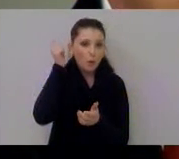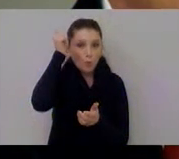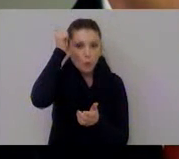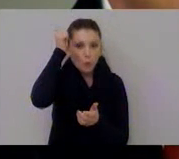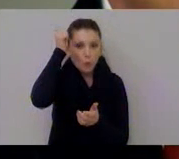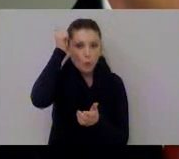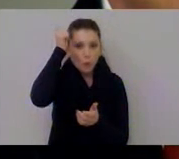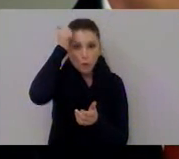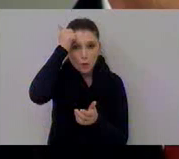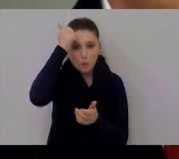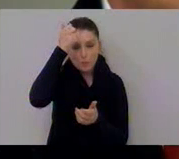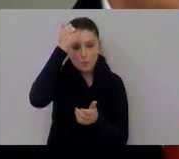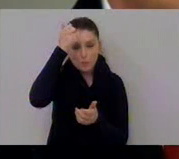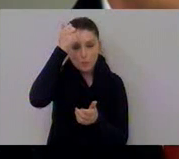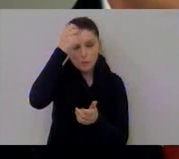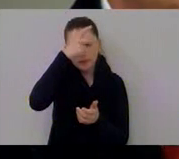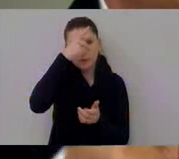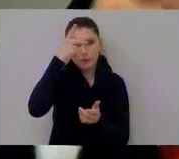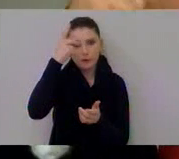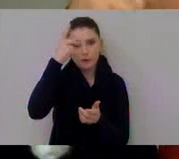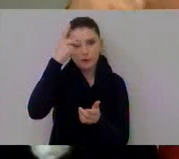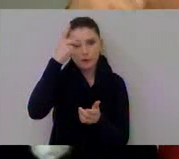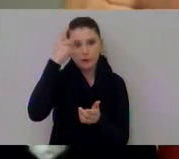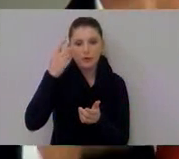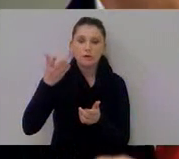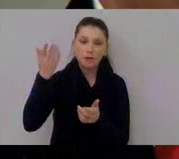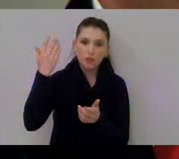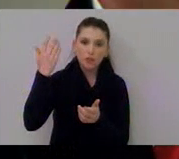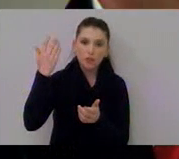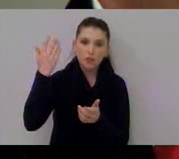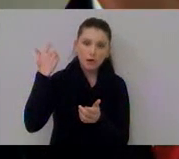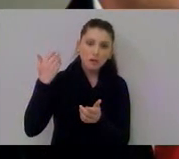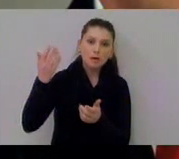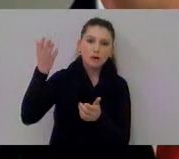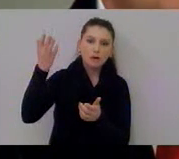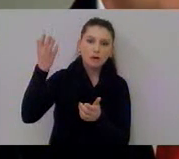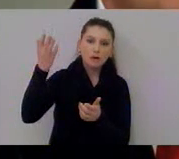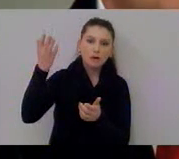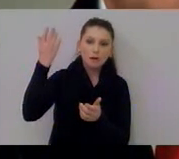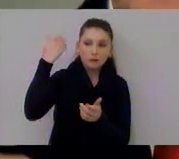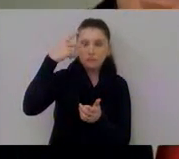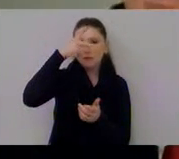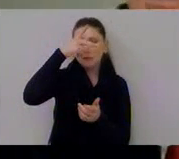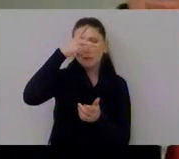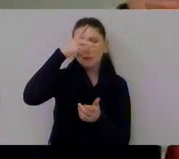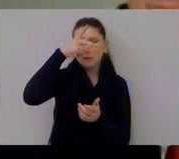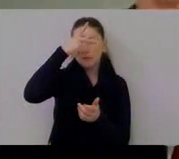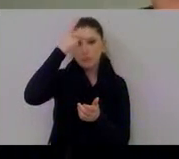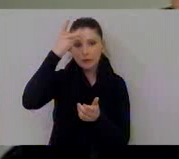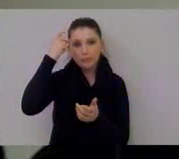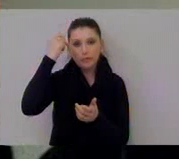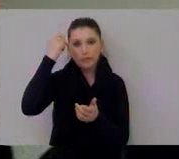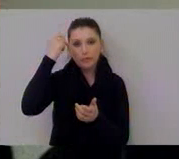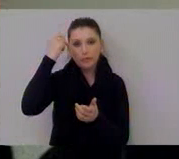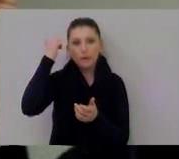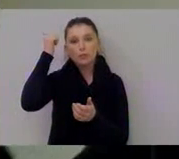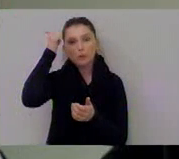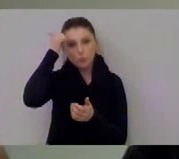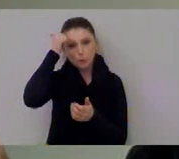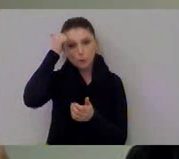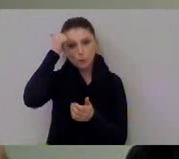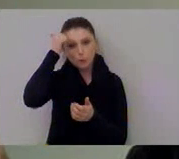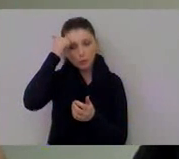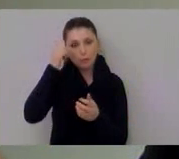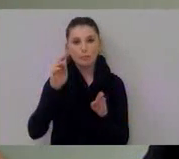já tem uma certa idade, tem mais de 100 anos. Então, muitos